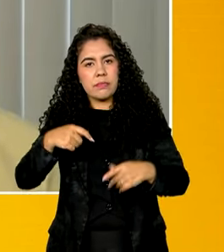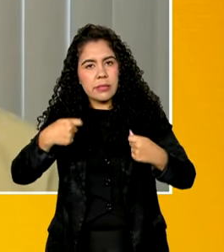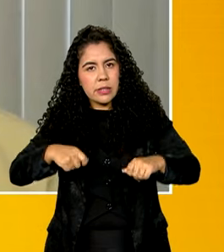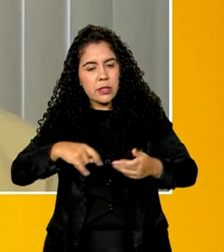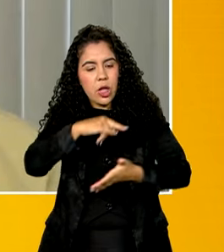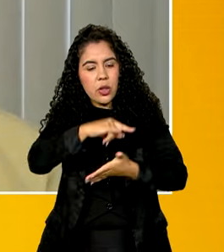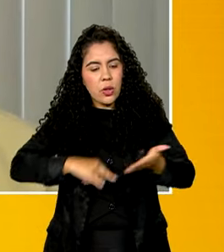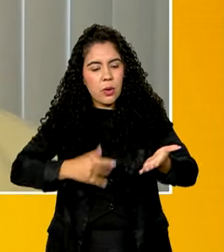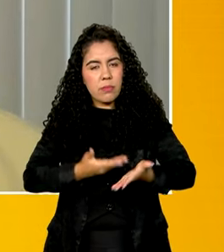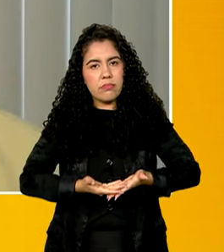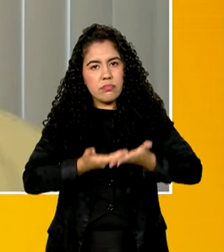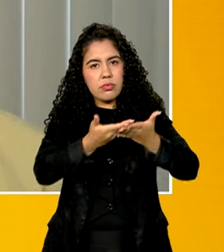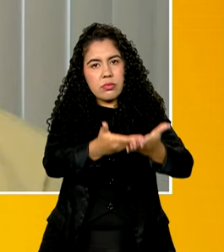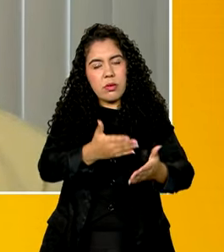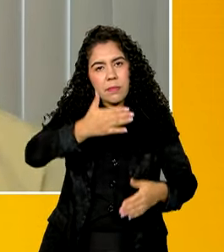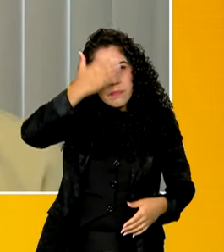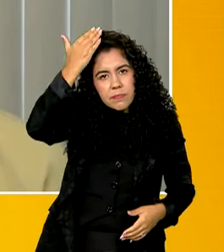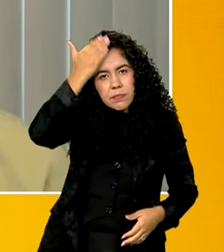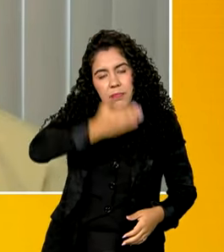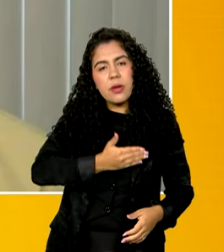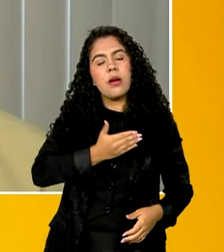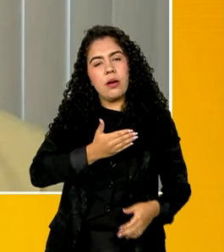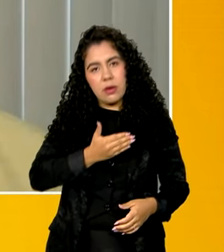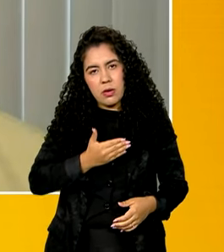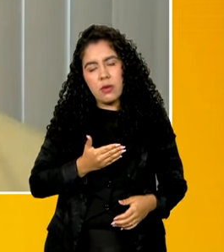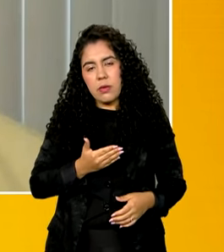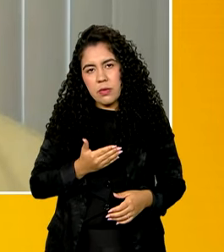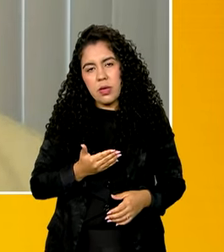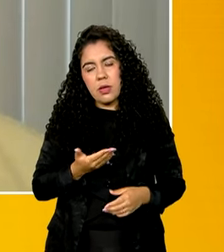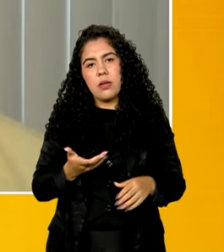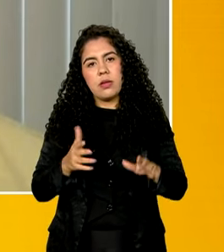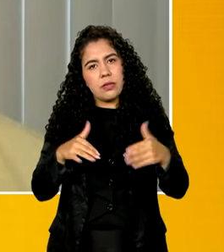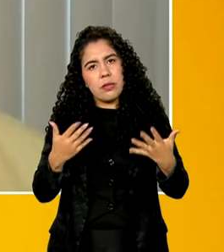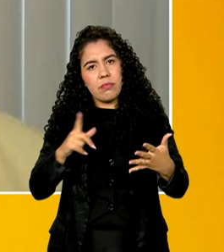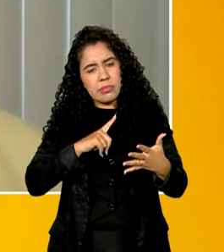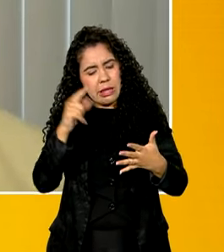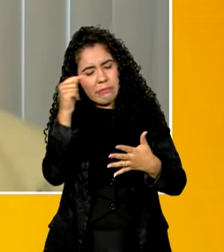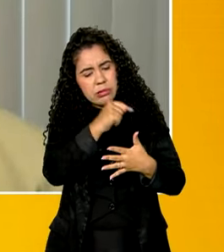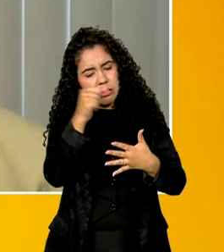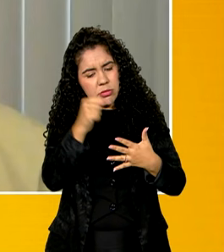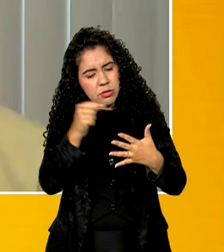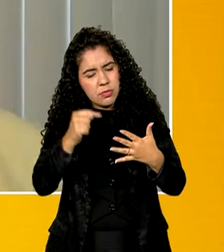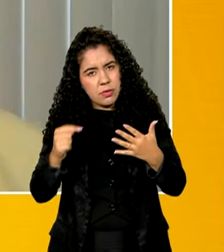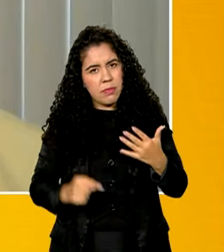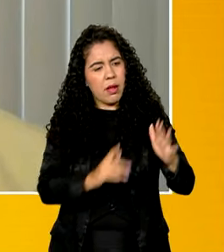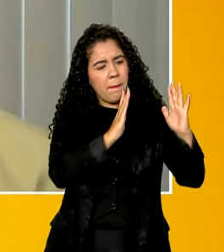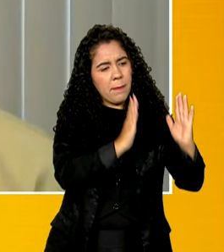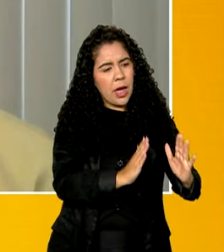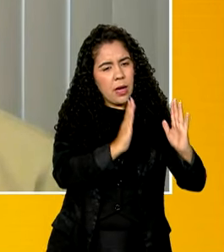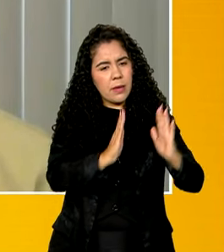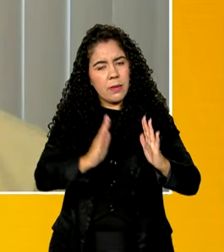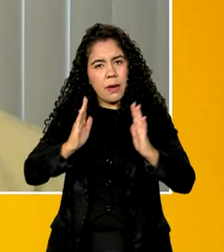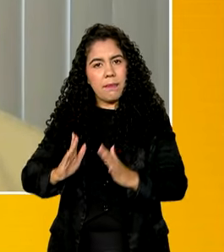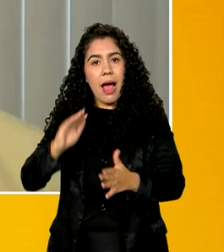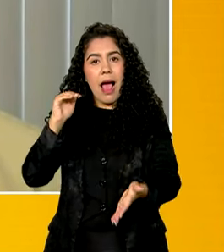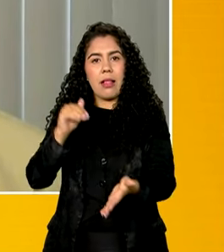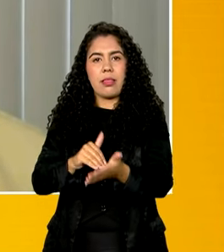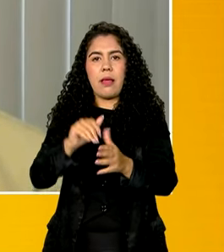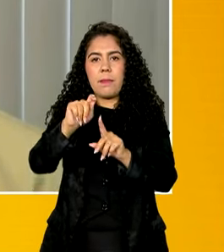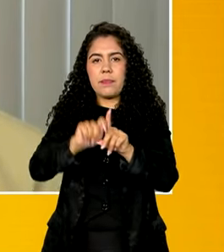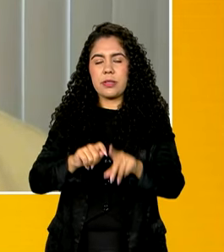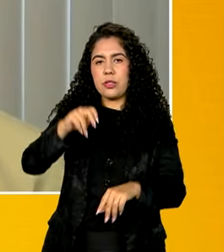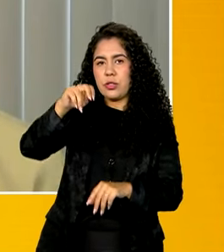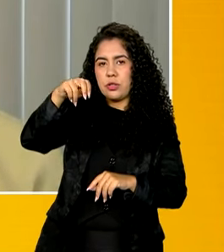pessoas possam comprovar, né, a sua condição. Então, isso tudo vai acontecendo até que em novembro, a